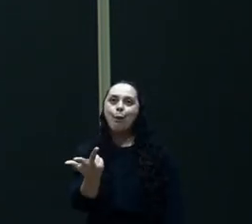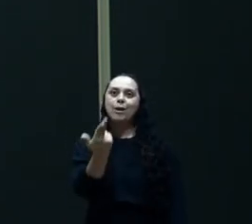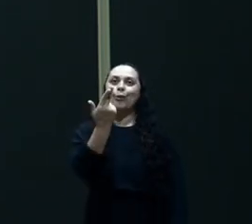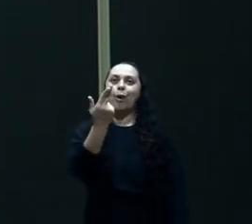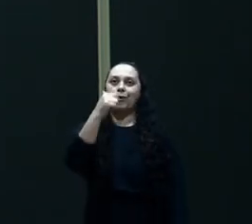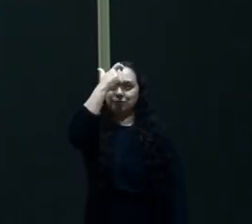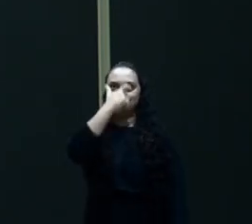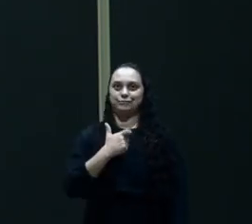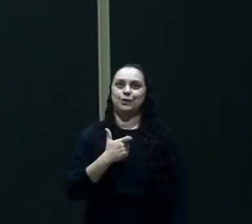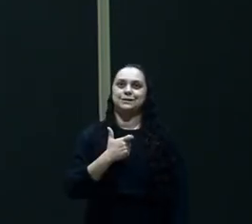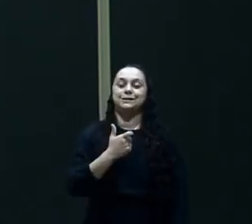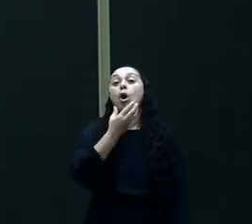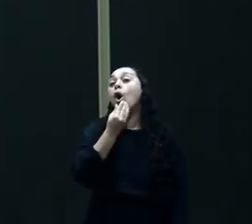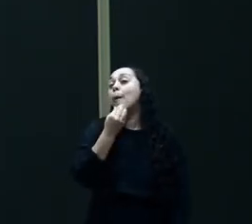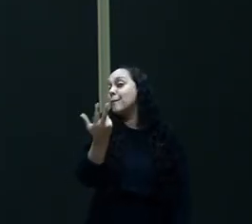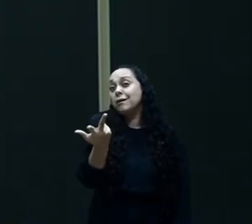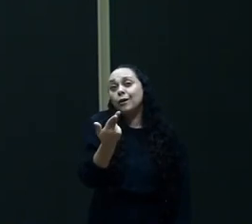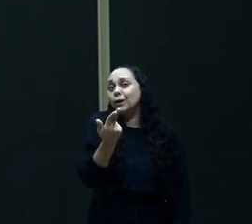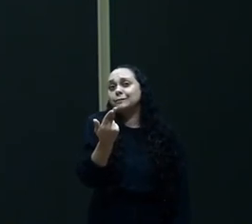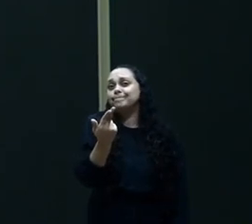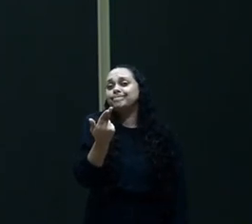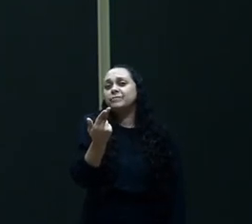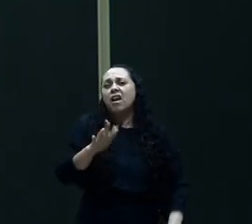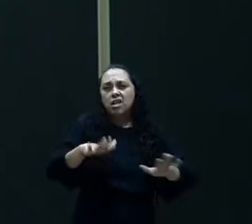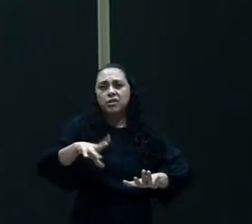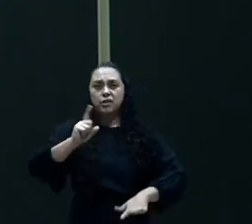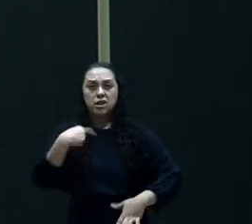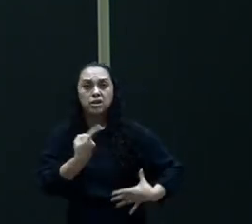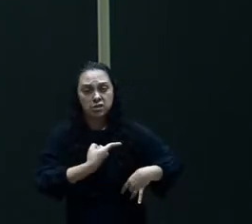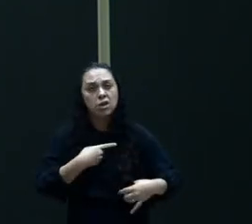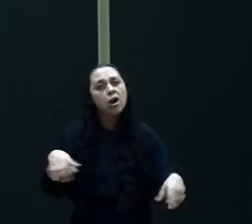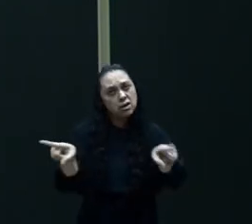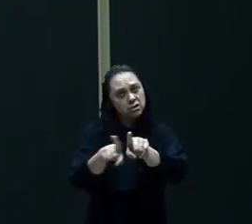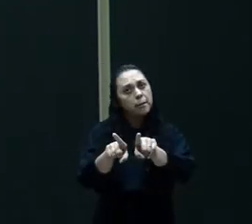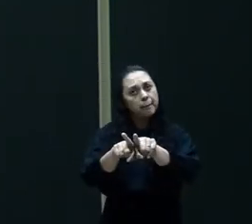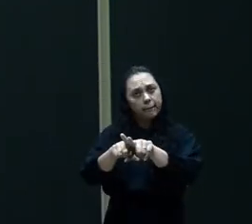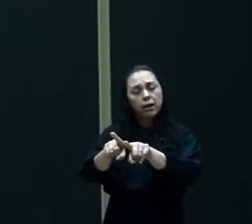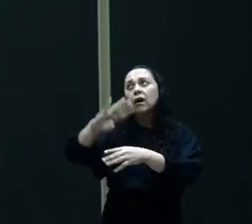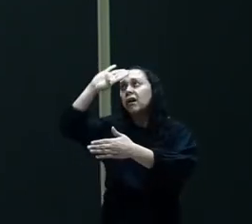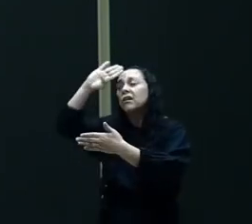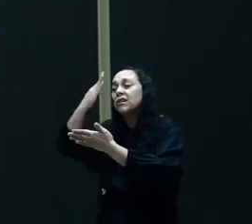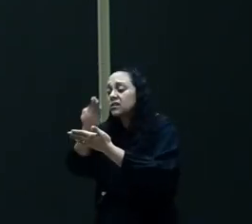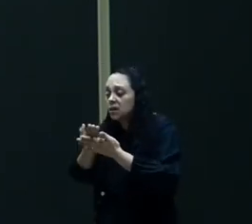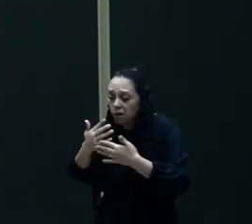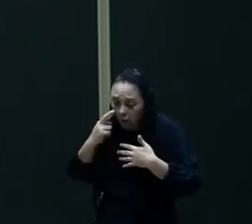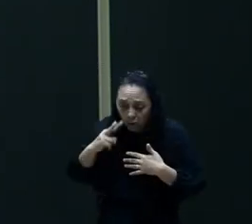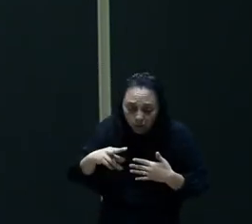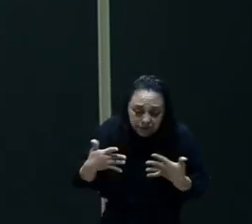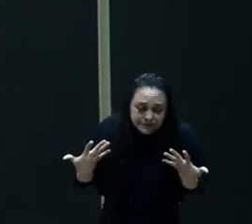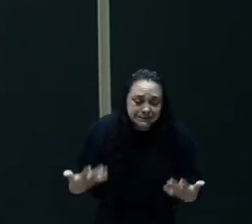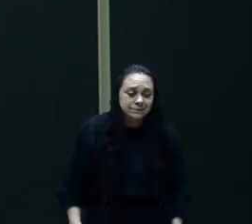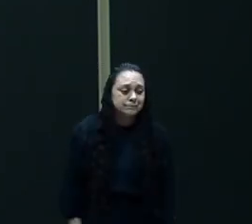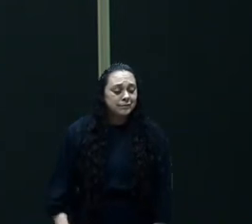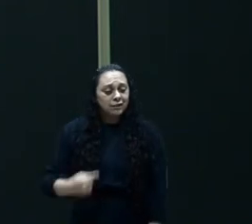momentos Nós também acreditamos que as promessas do senhor não vão